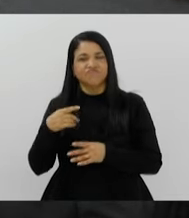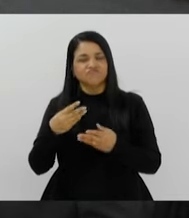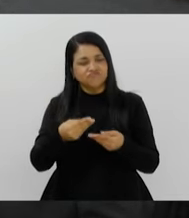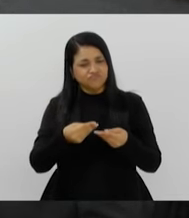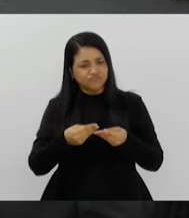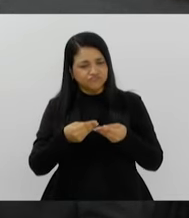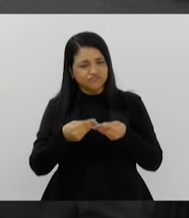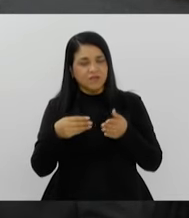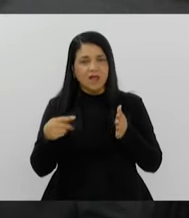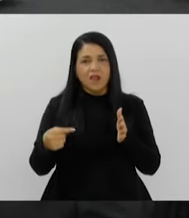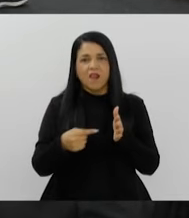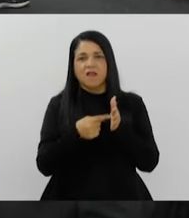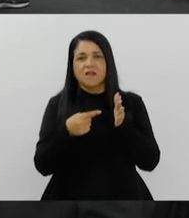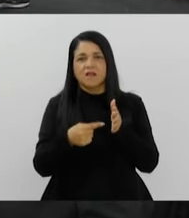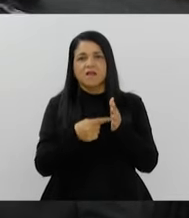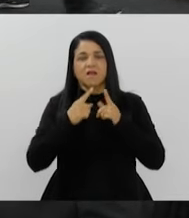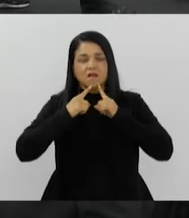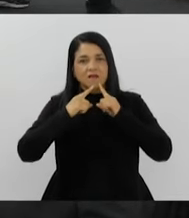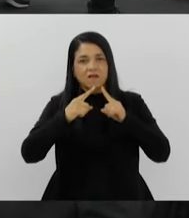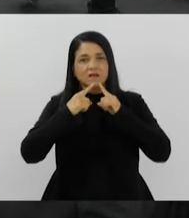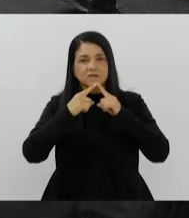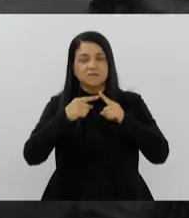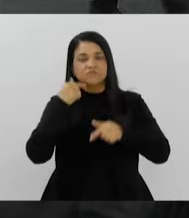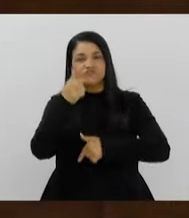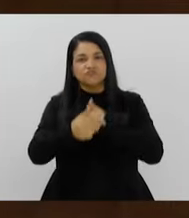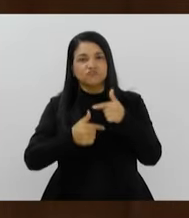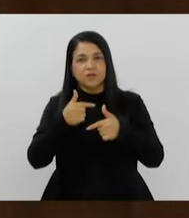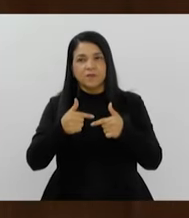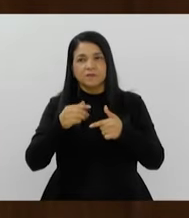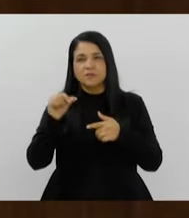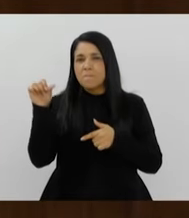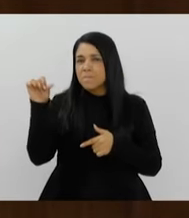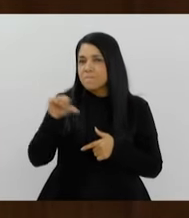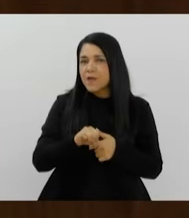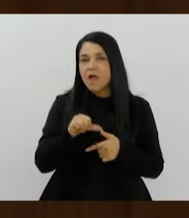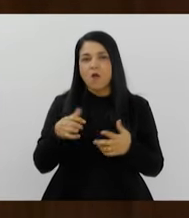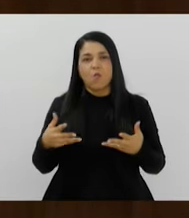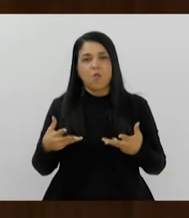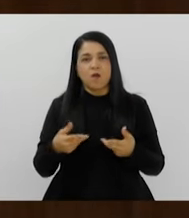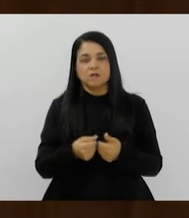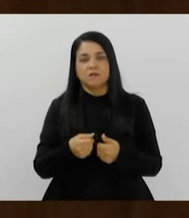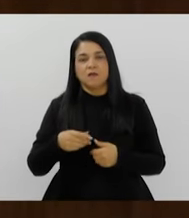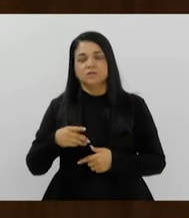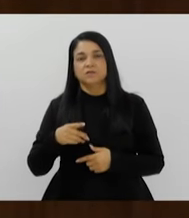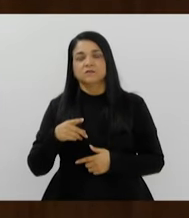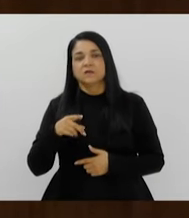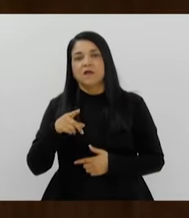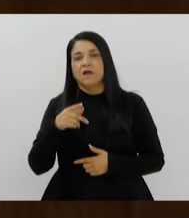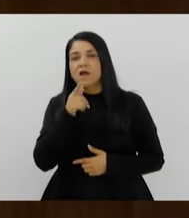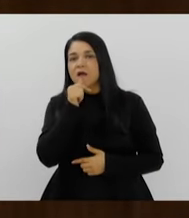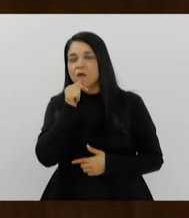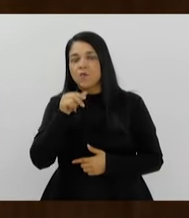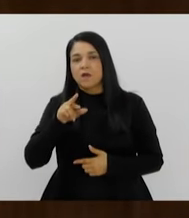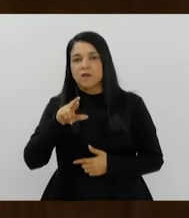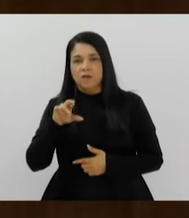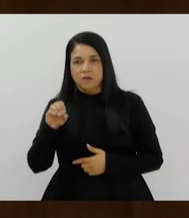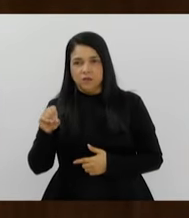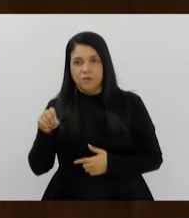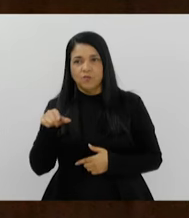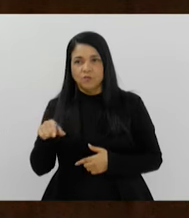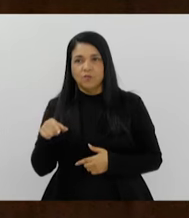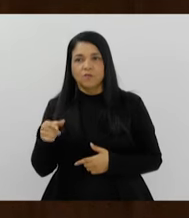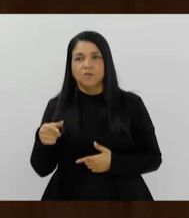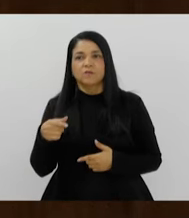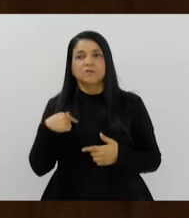reclamações, como sempre, do serviço de péssima qualidade prestado pela Águas do Rio. Então, dizer que a gente